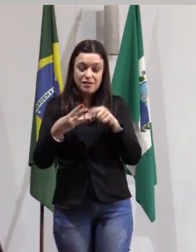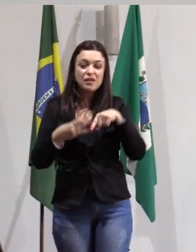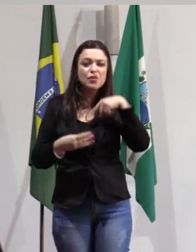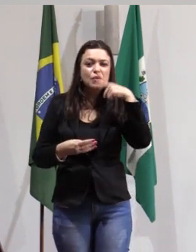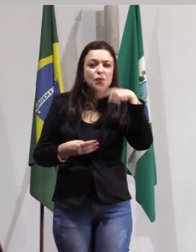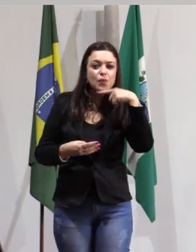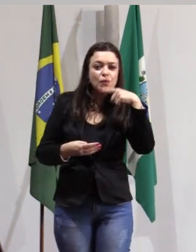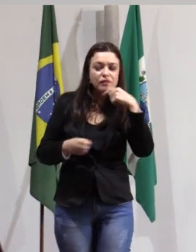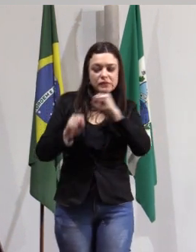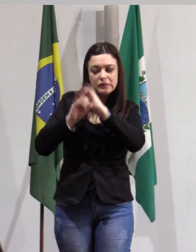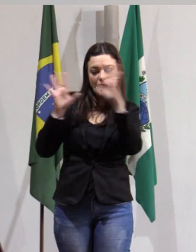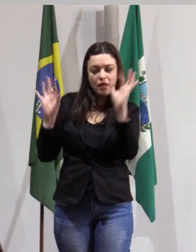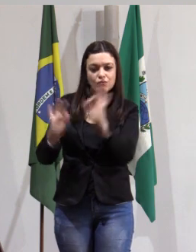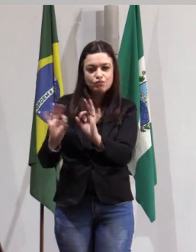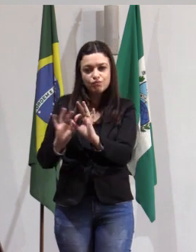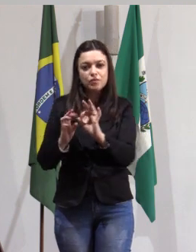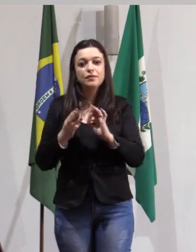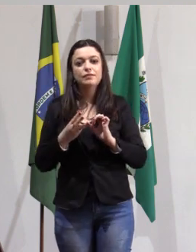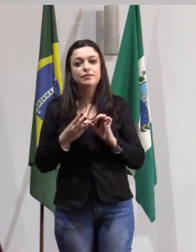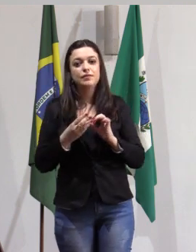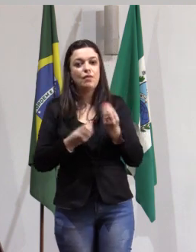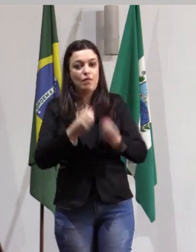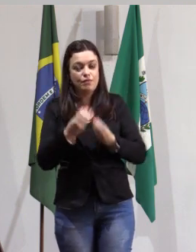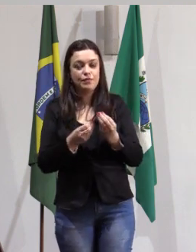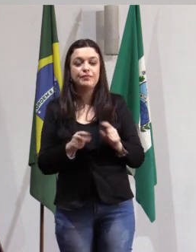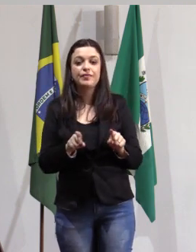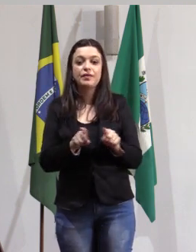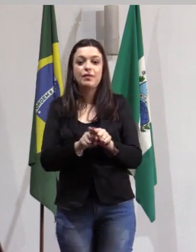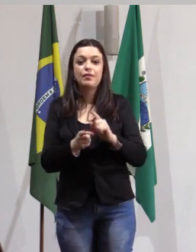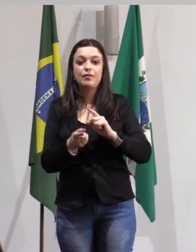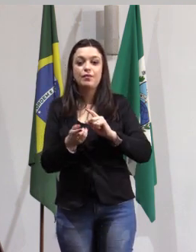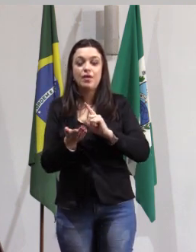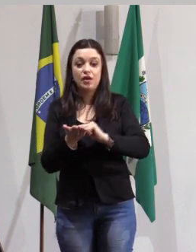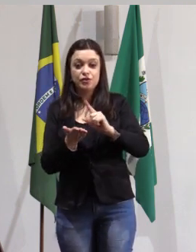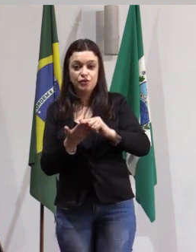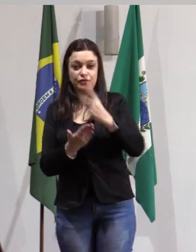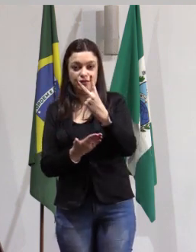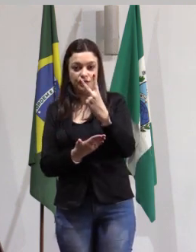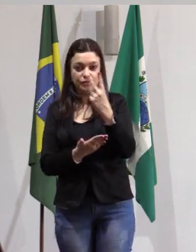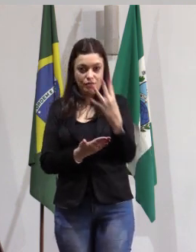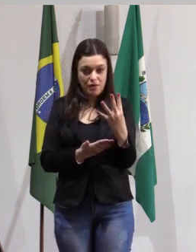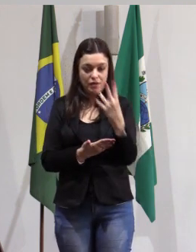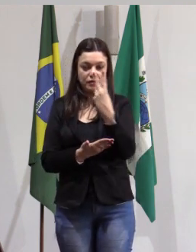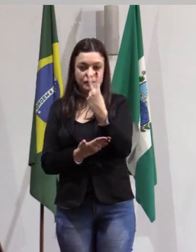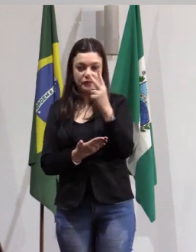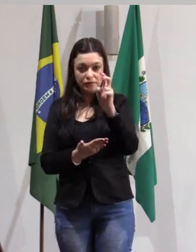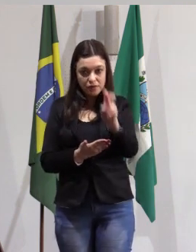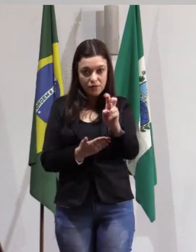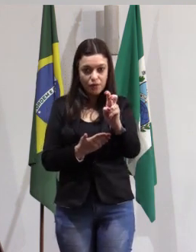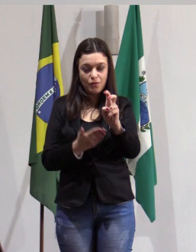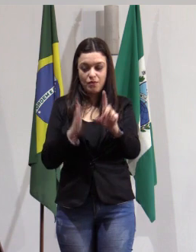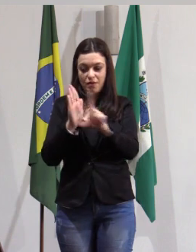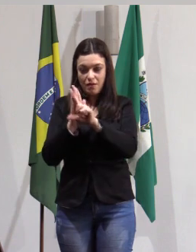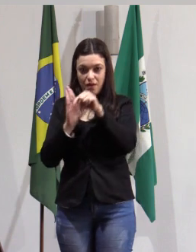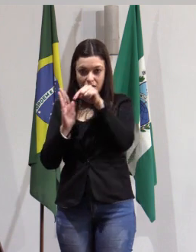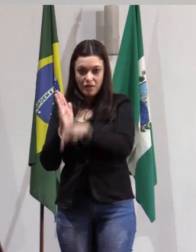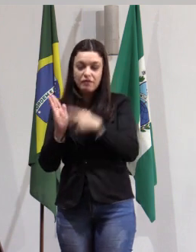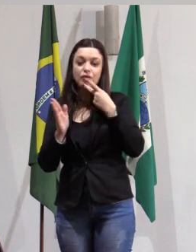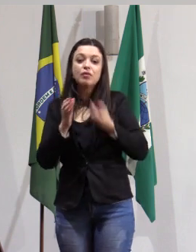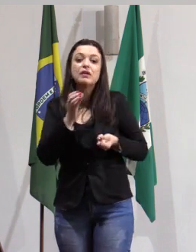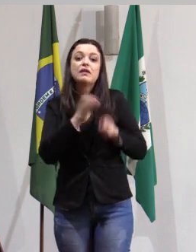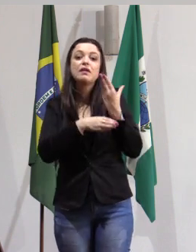obscuridades e lacunas. O artigo 24 e 25 da lei falam da existência de um